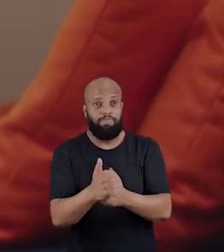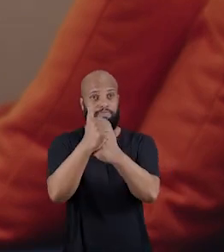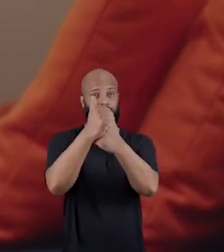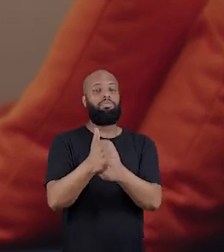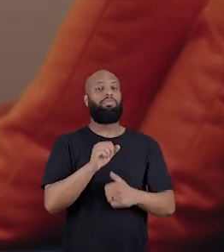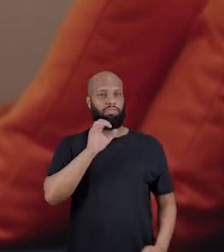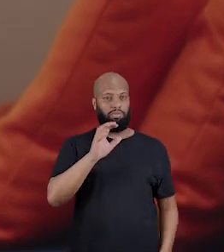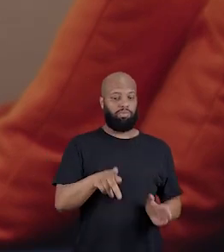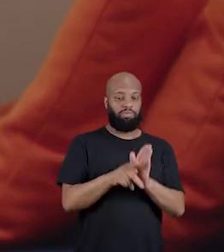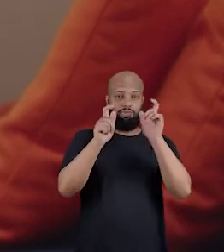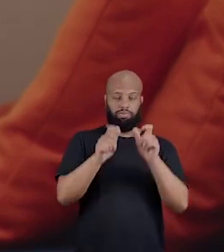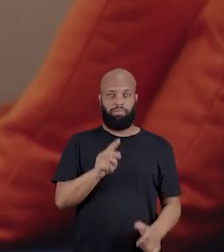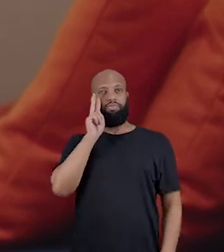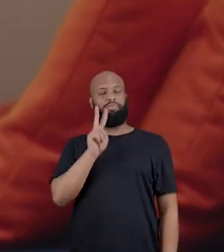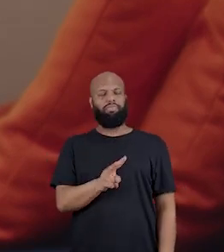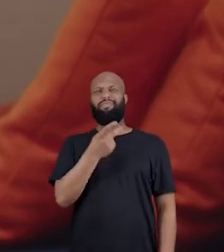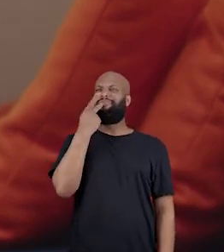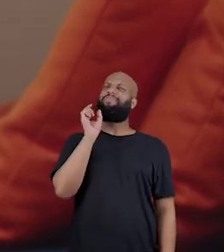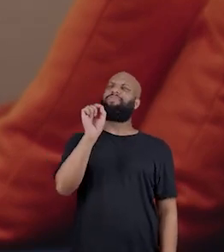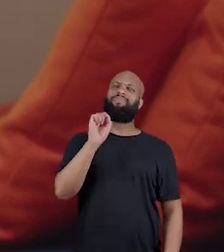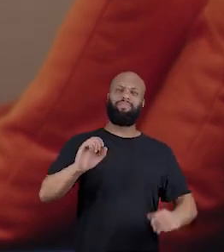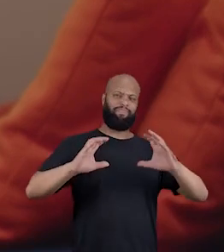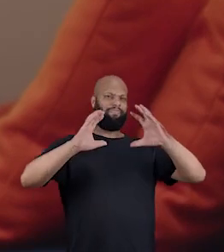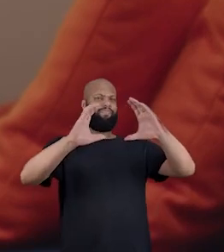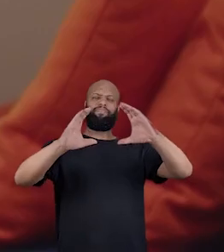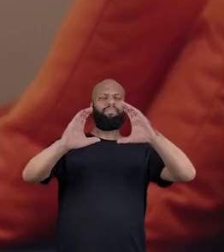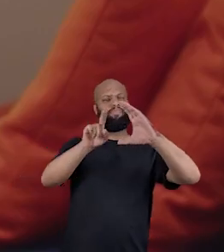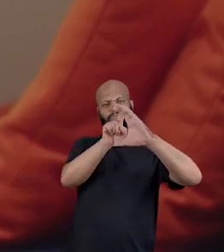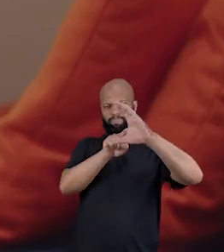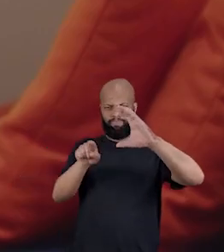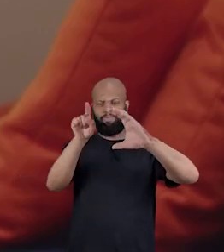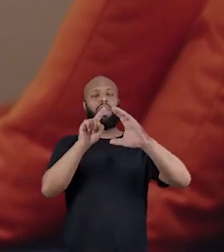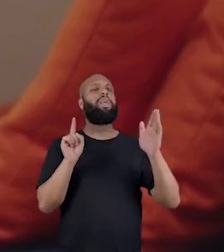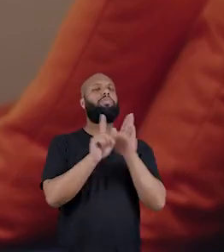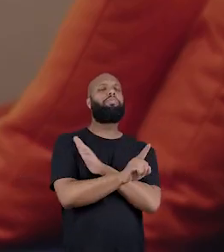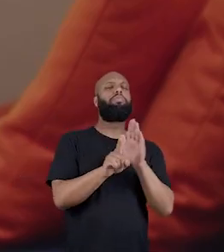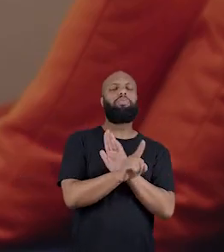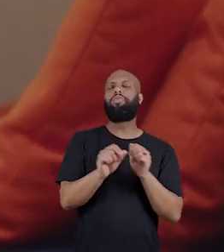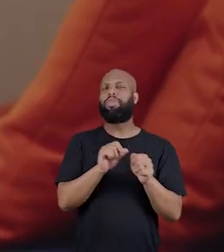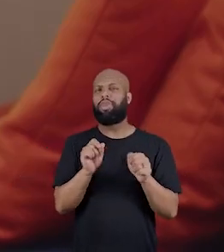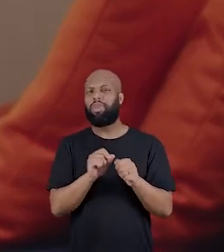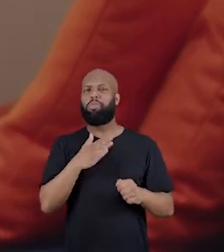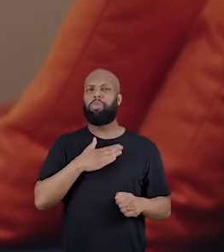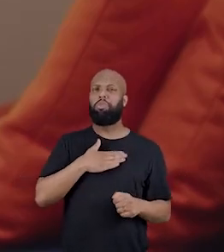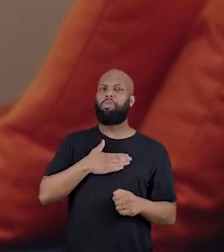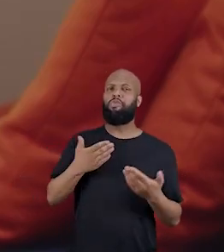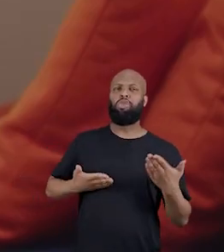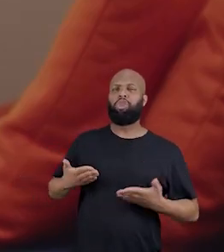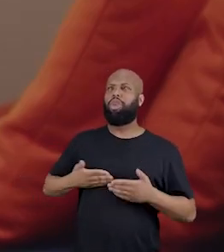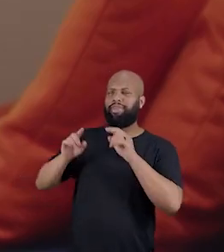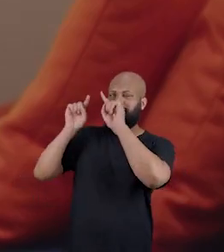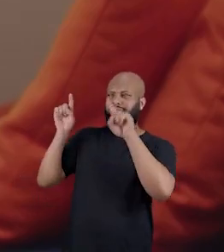como um lugar para você olhar e falar assim, que perguntas que eu vou fazer para o meu liderado para entender em que momento que ele